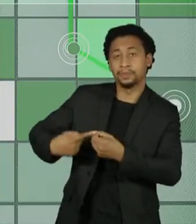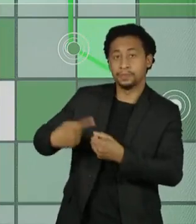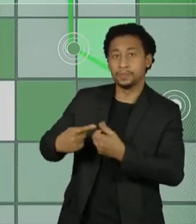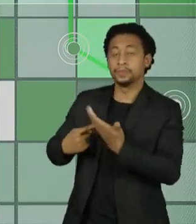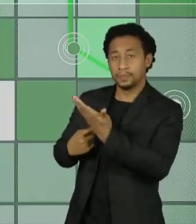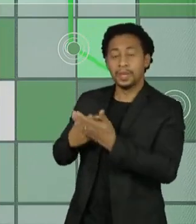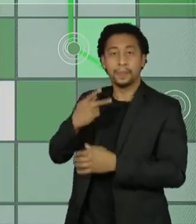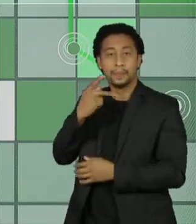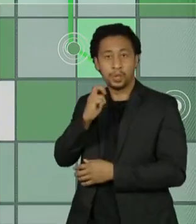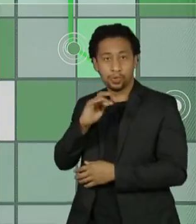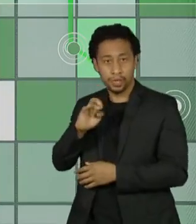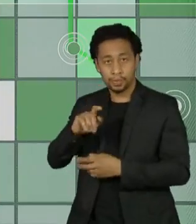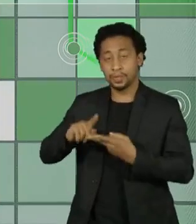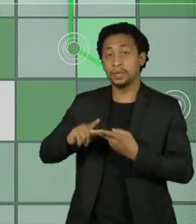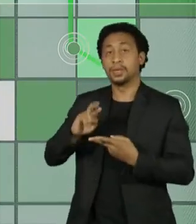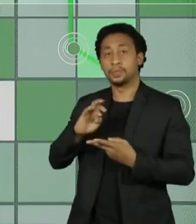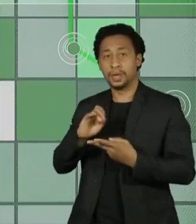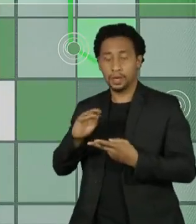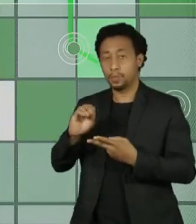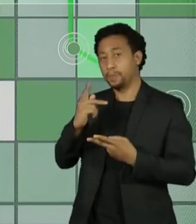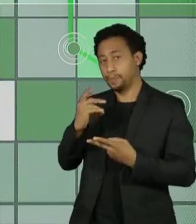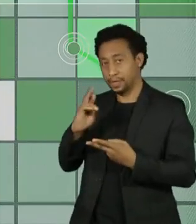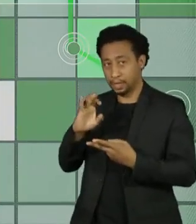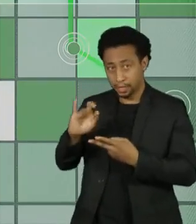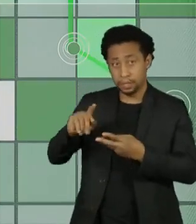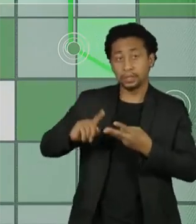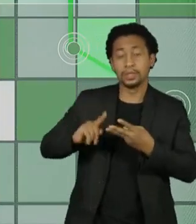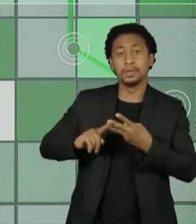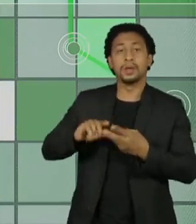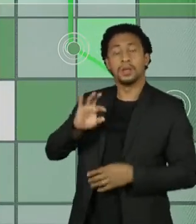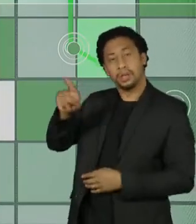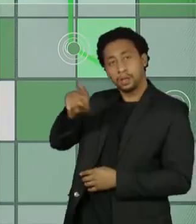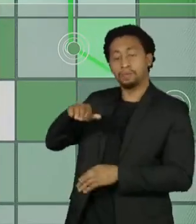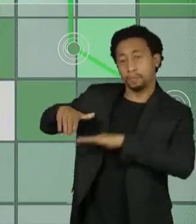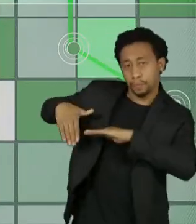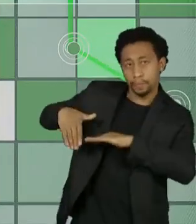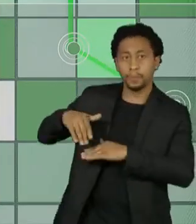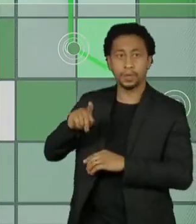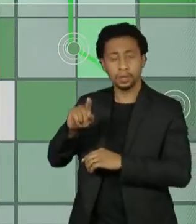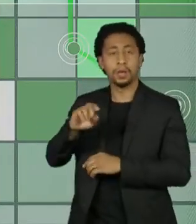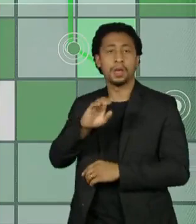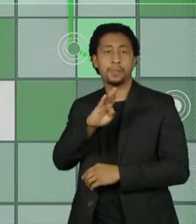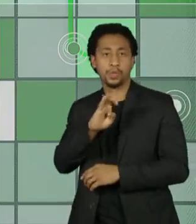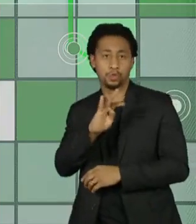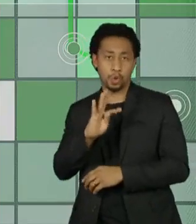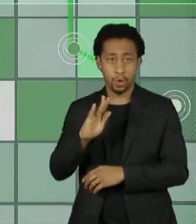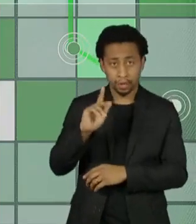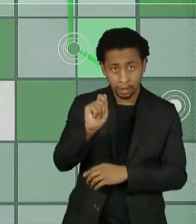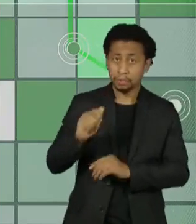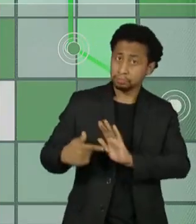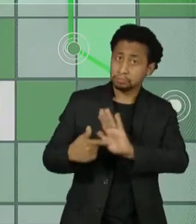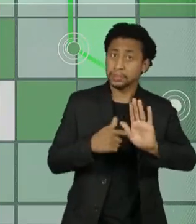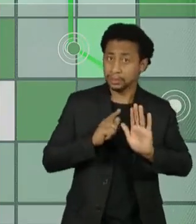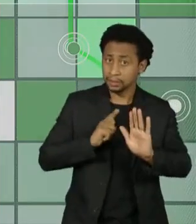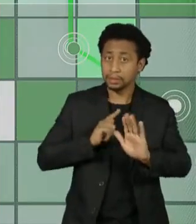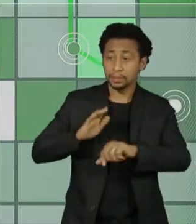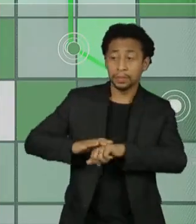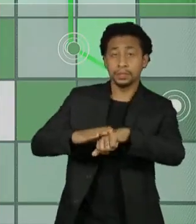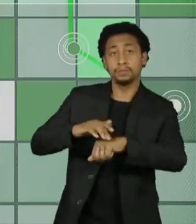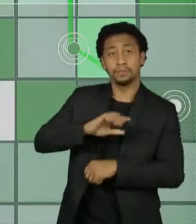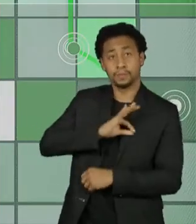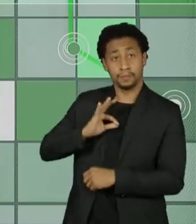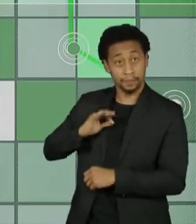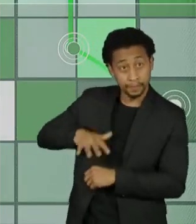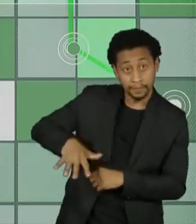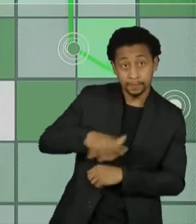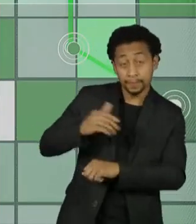Pires, Peruíbe, Bertioga, várias ações municipais apoiadas com recurso do Estado. Porque a saúde a gente sabe como é importante para a nossa